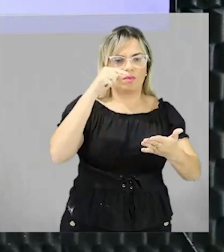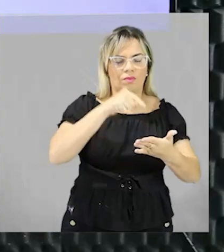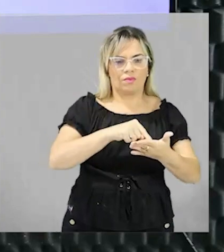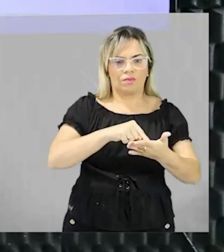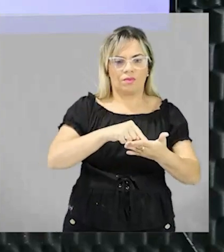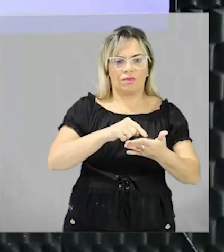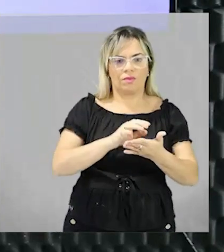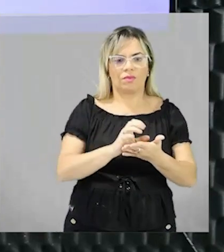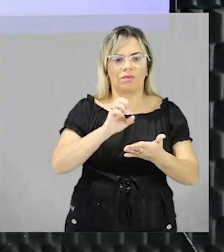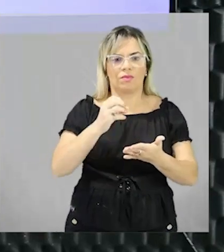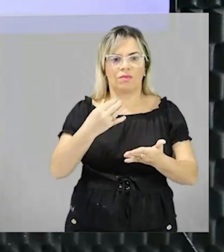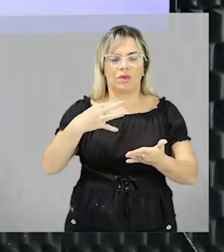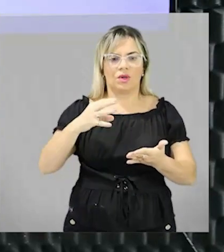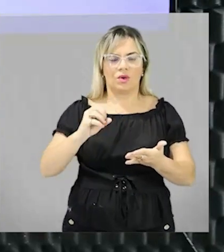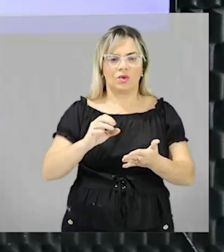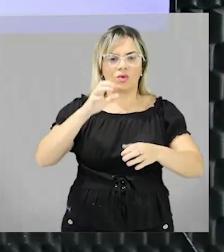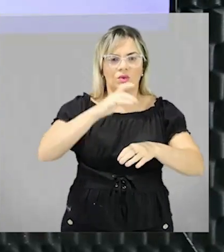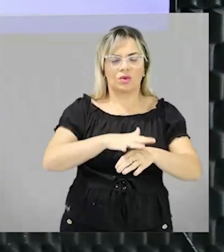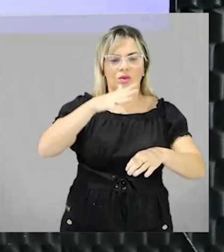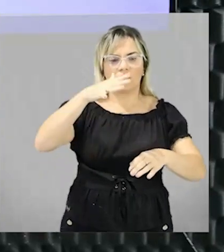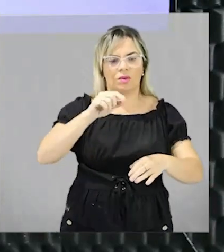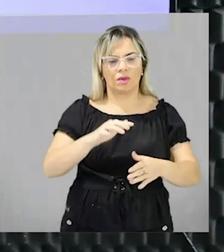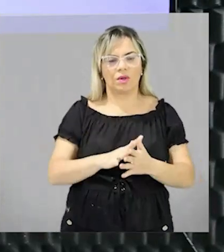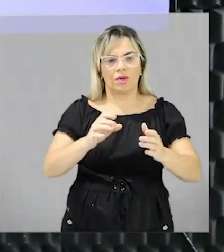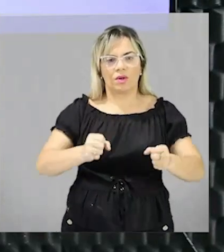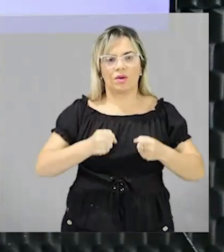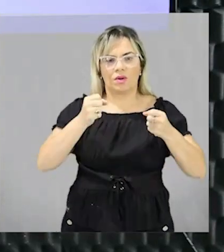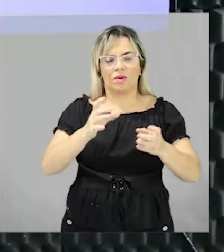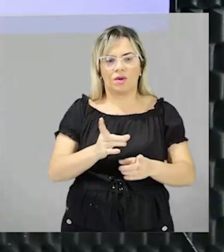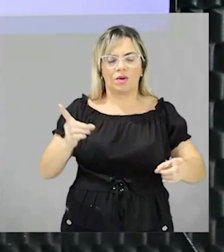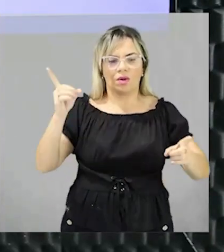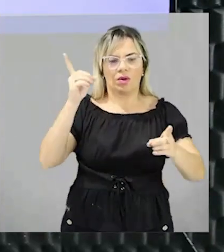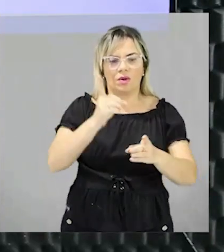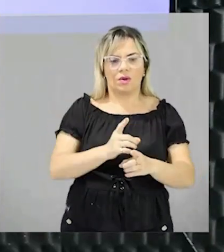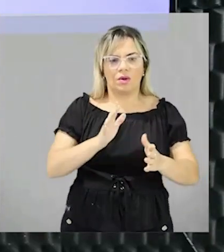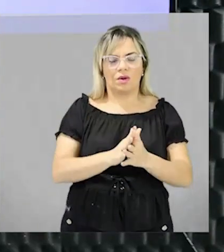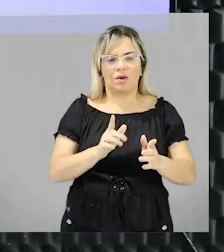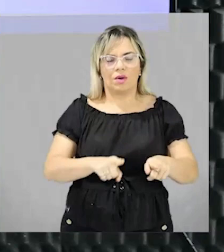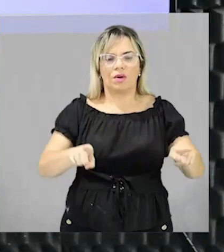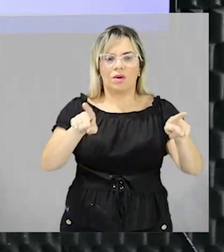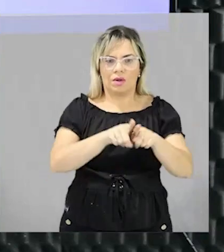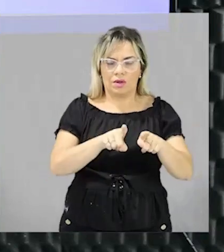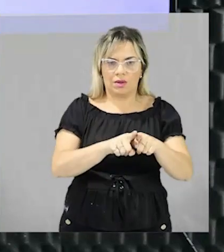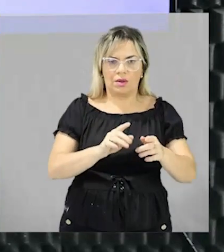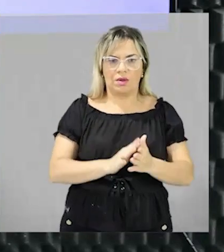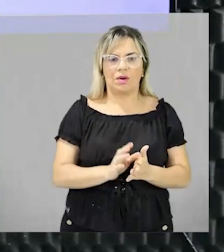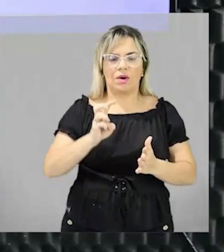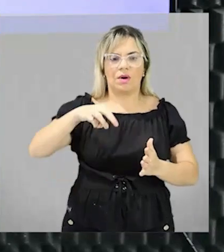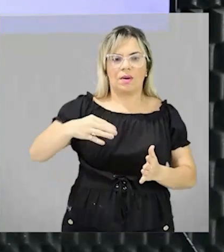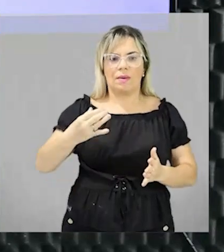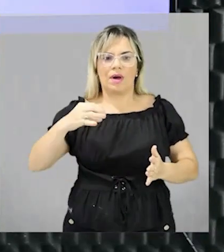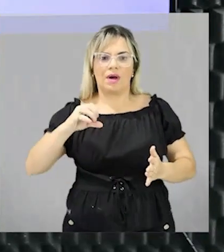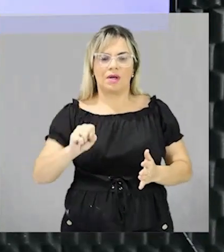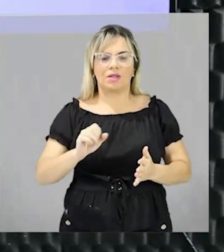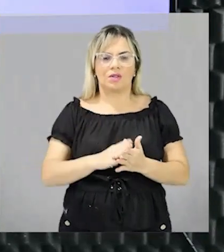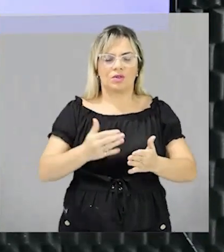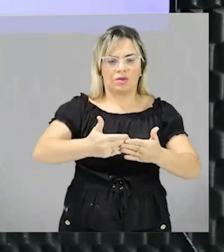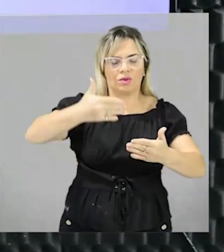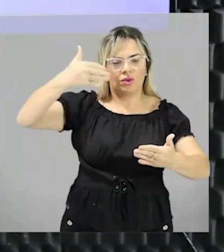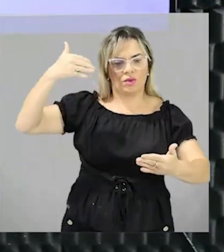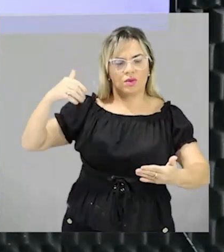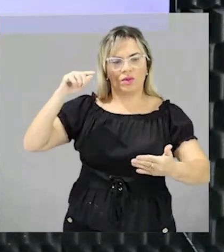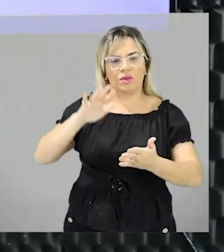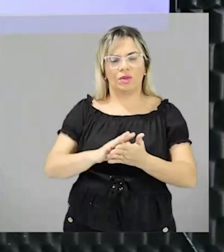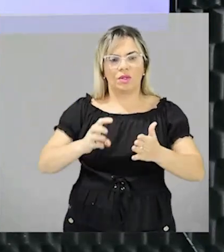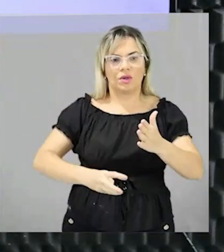os escudos cristalinos. Você pode encontrar escudos cristalinos também como maciços antigos, tá? Ou até